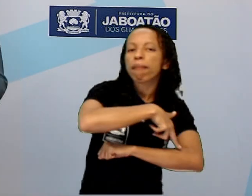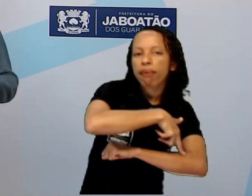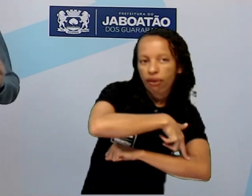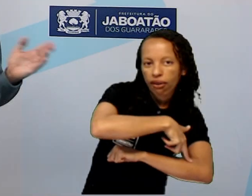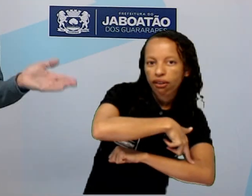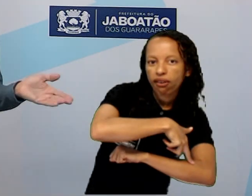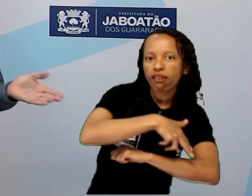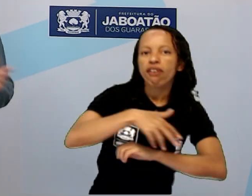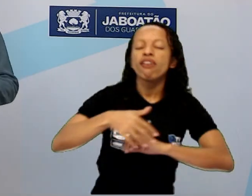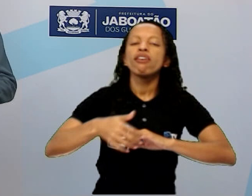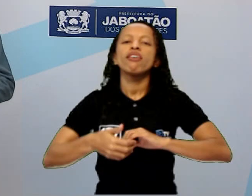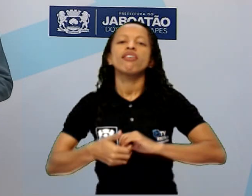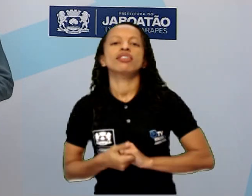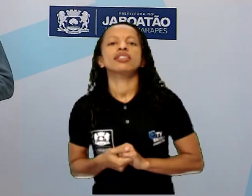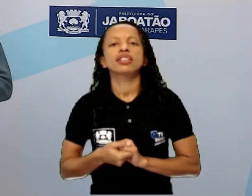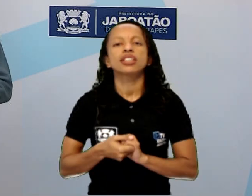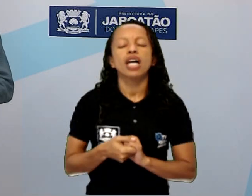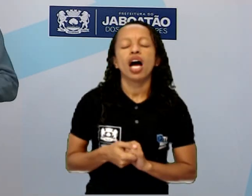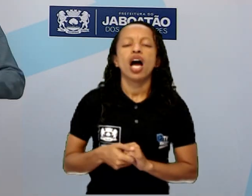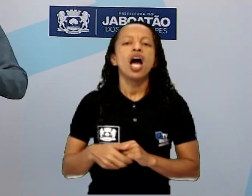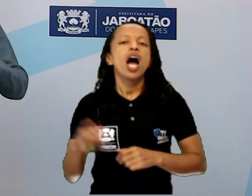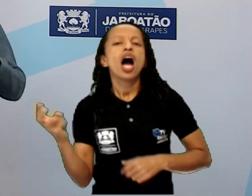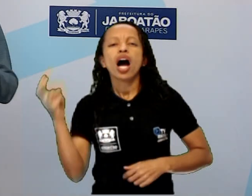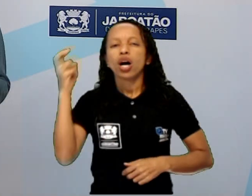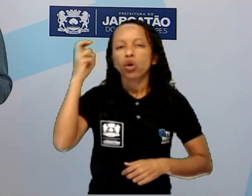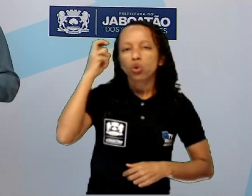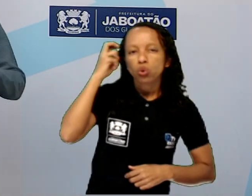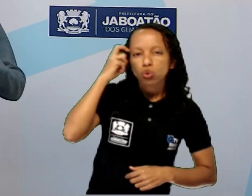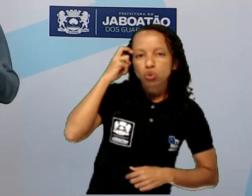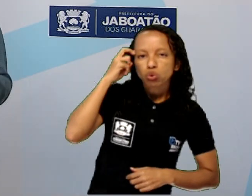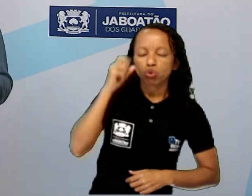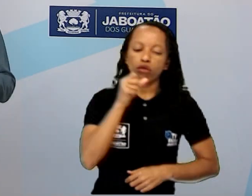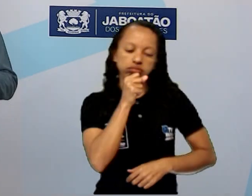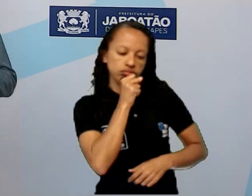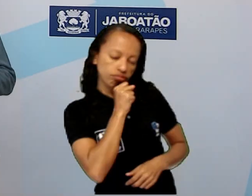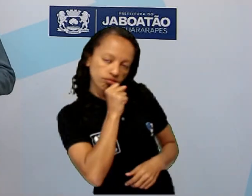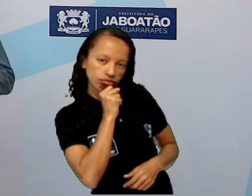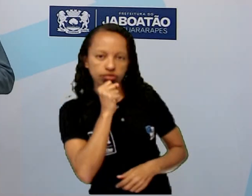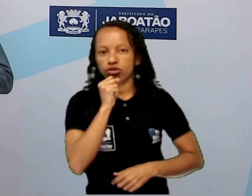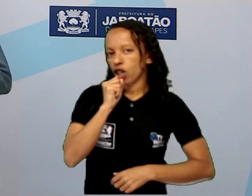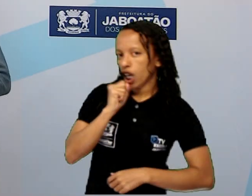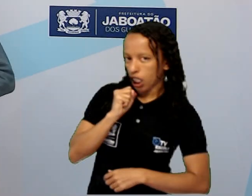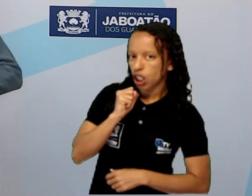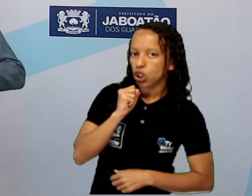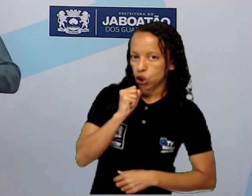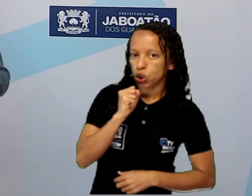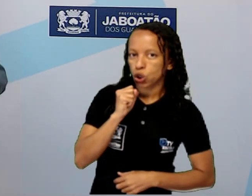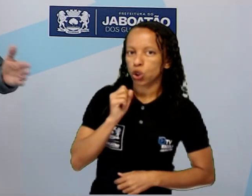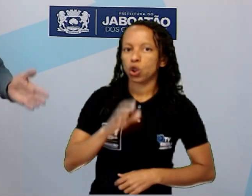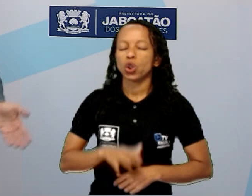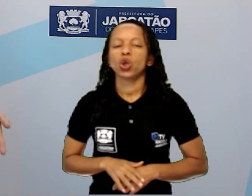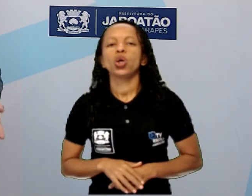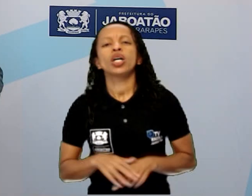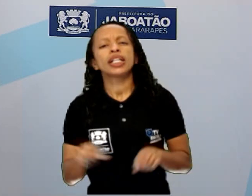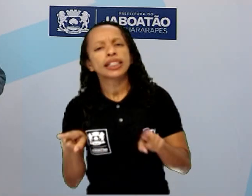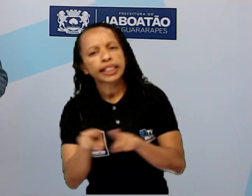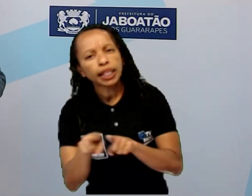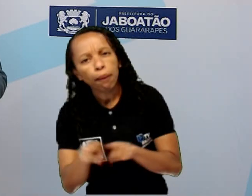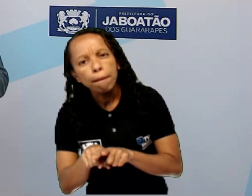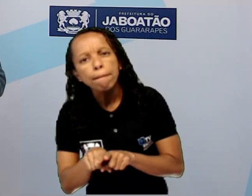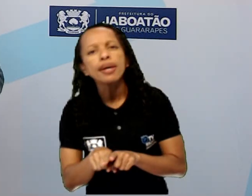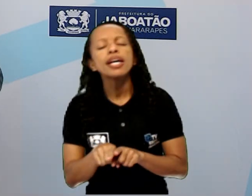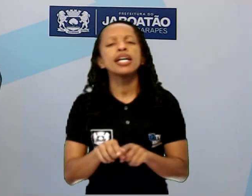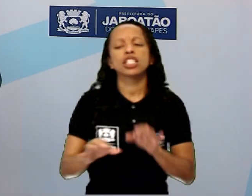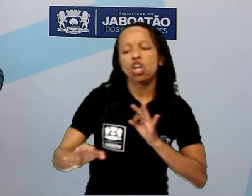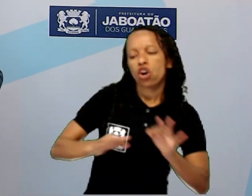populares, principalmente norte-americanos e tal. Tem a cultura organizacional, que é a cultura das empresas. Mas